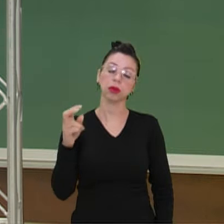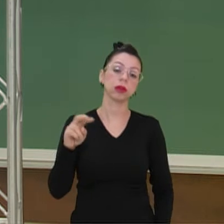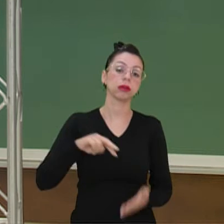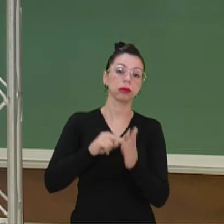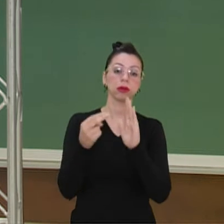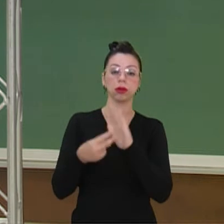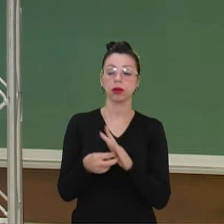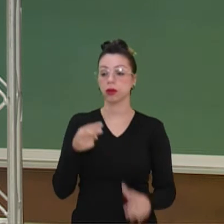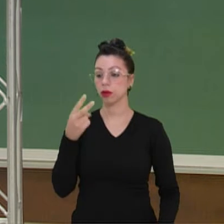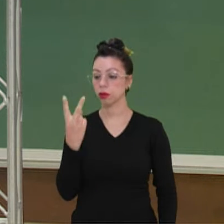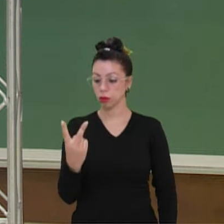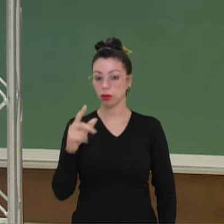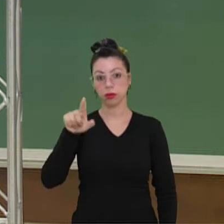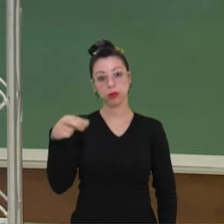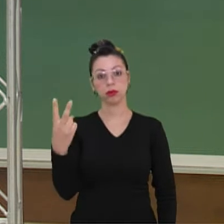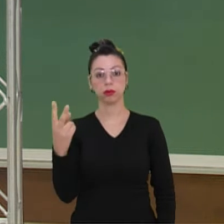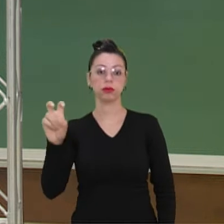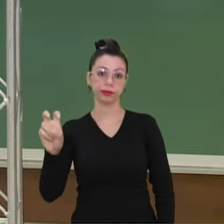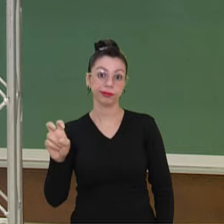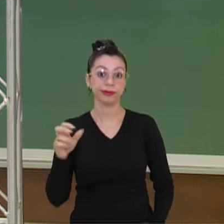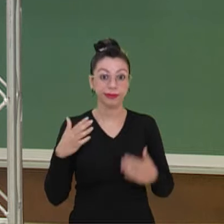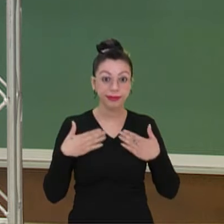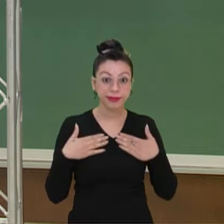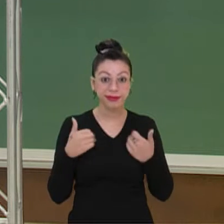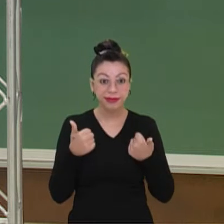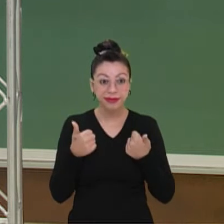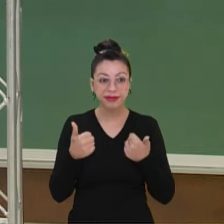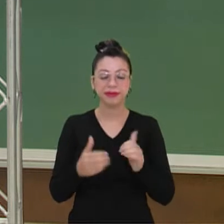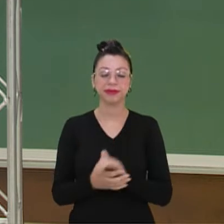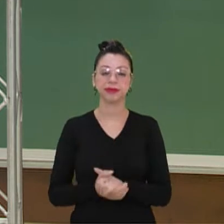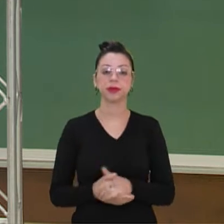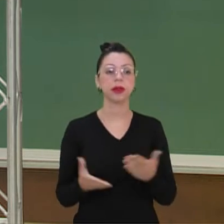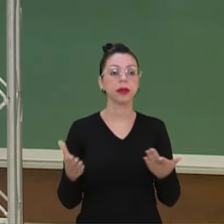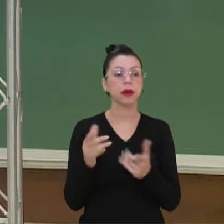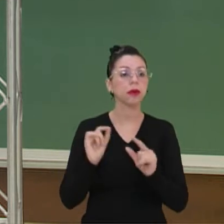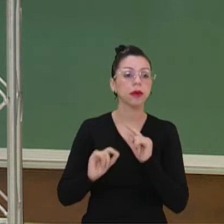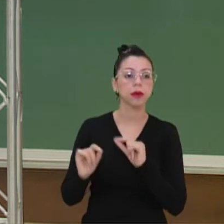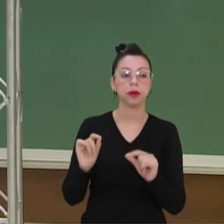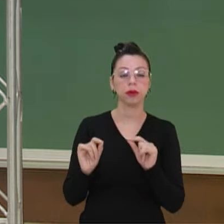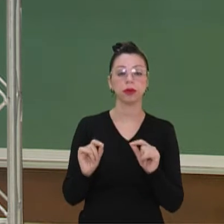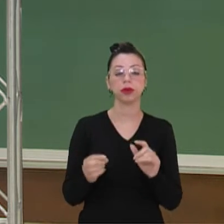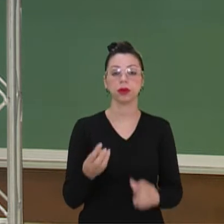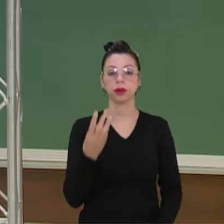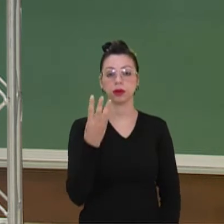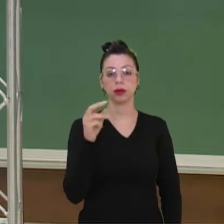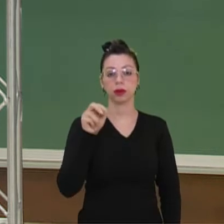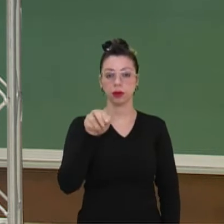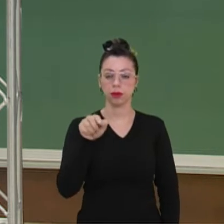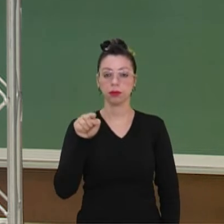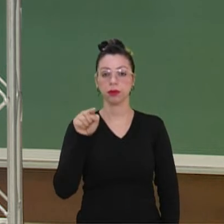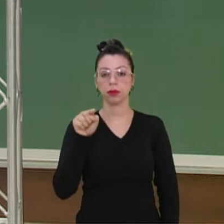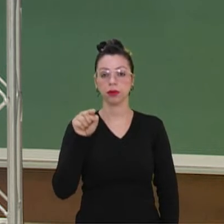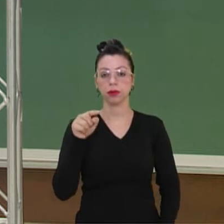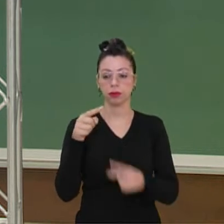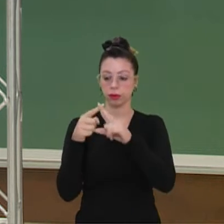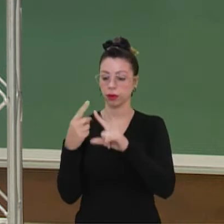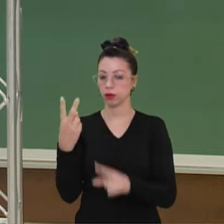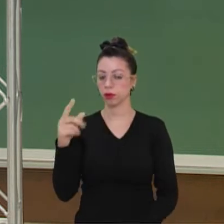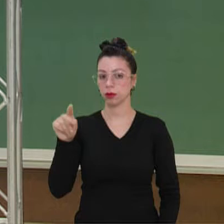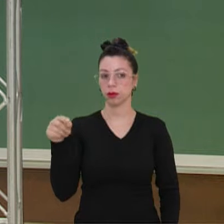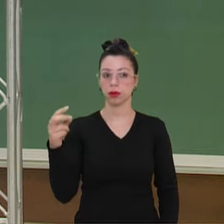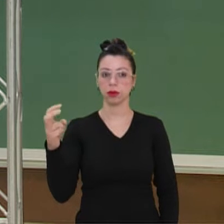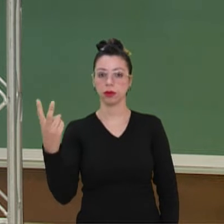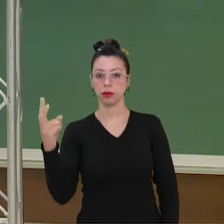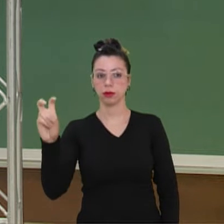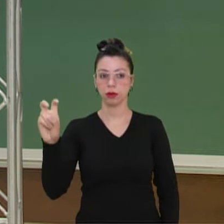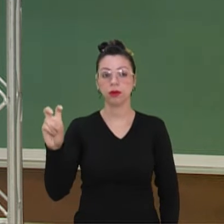é 2,25. Legal, né? Agora, o que você faz? Multiplica esse 3.000 por 2,25, eu